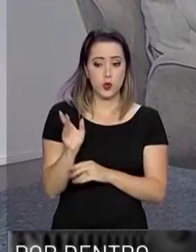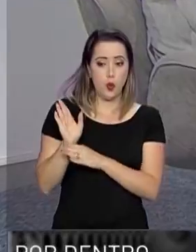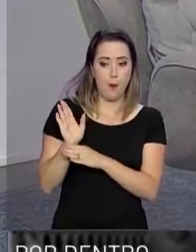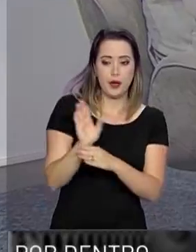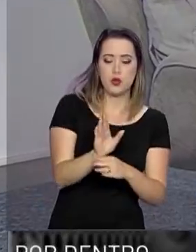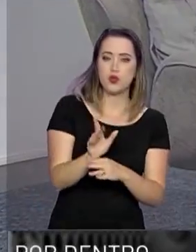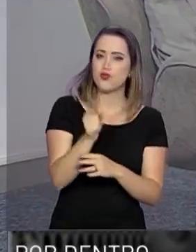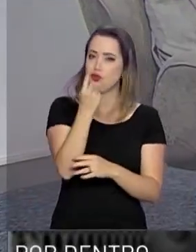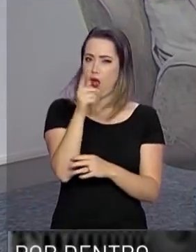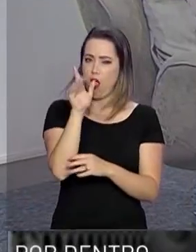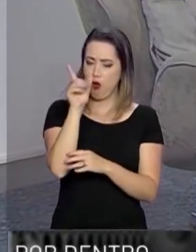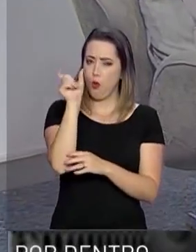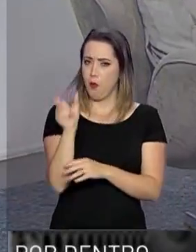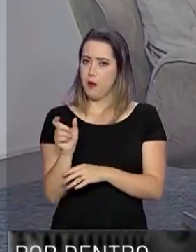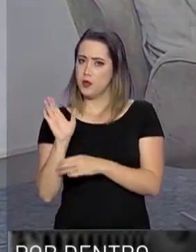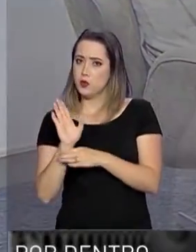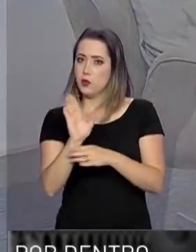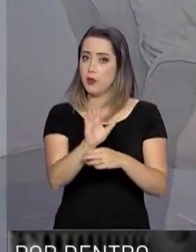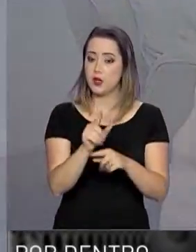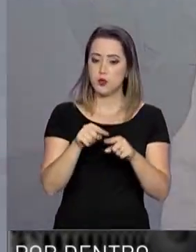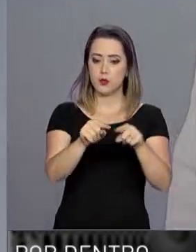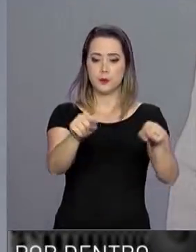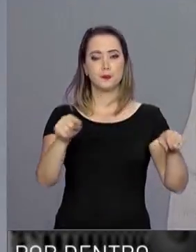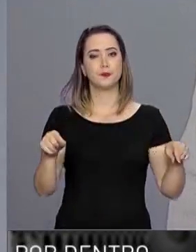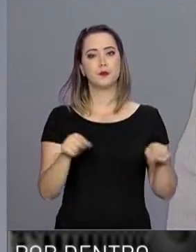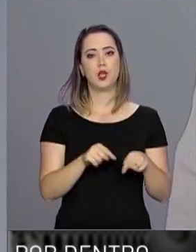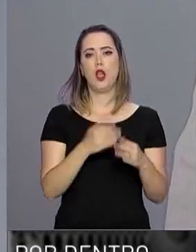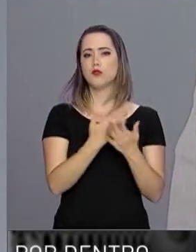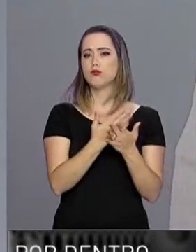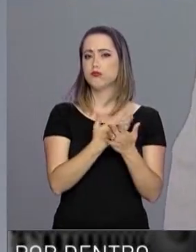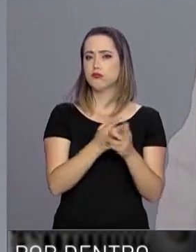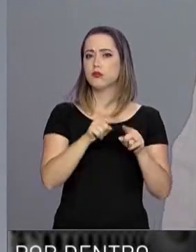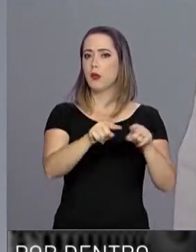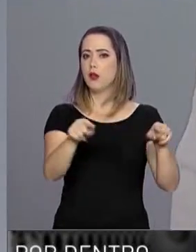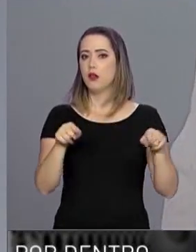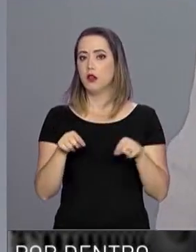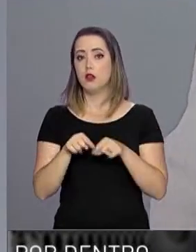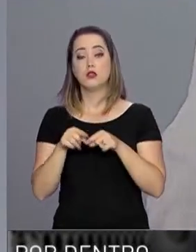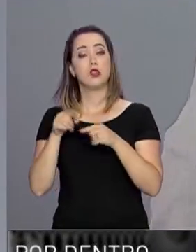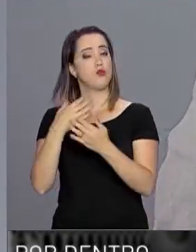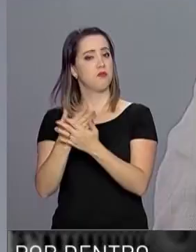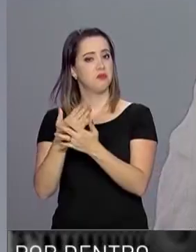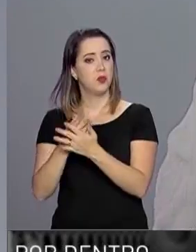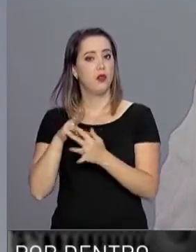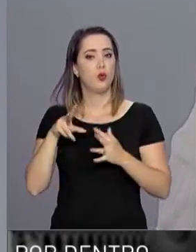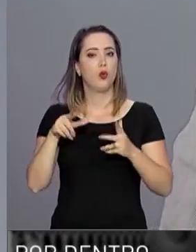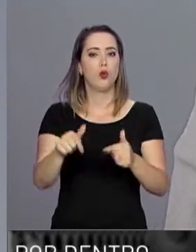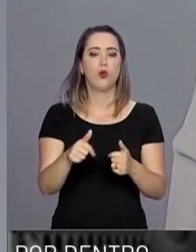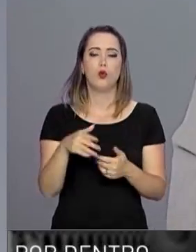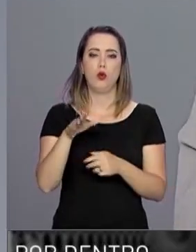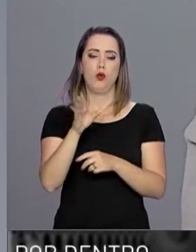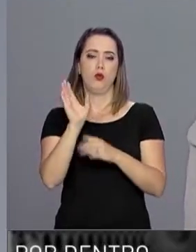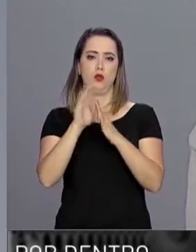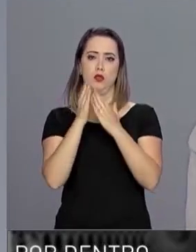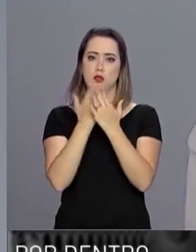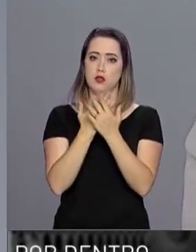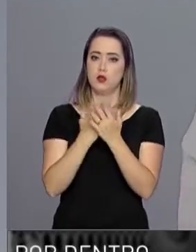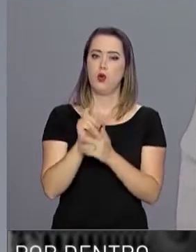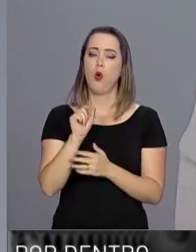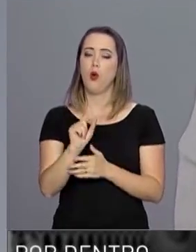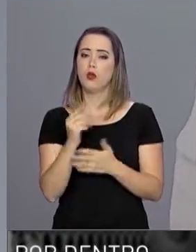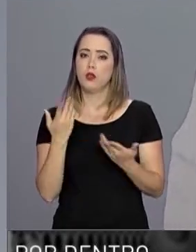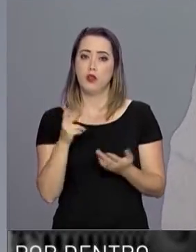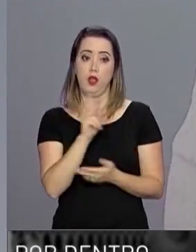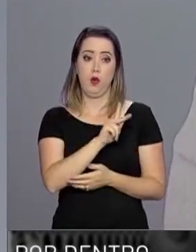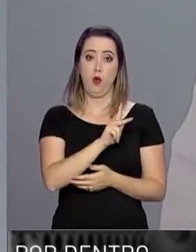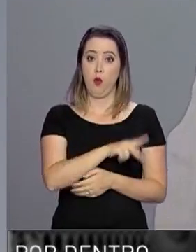todo o Brasil. São mais de 200 mil turmas que serão atendidas com este suporte, onde o professor vai ter alguém junto dele na